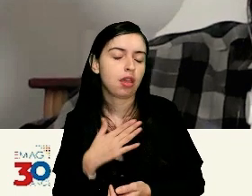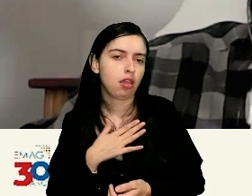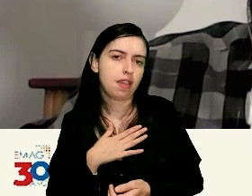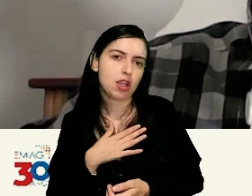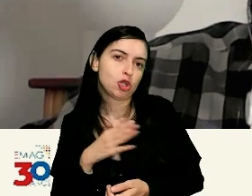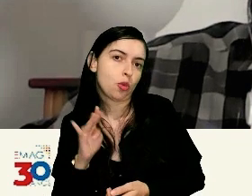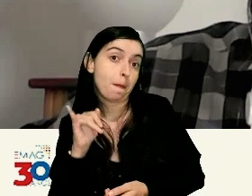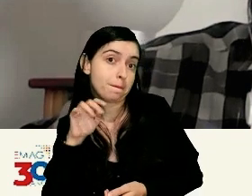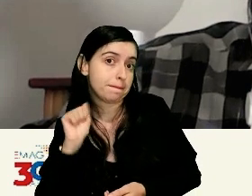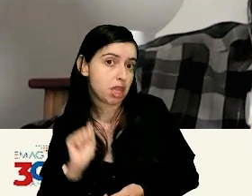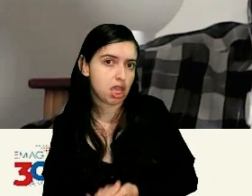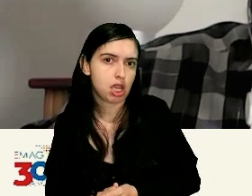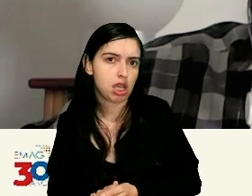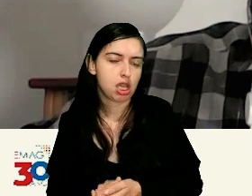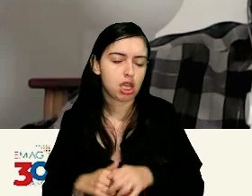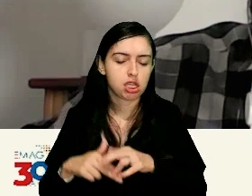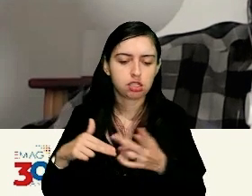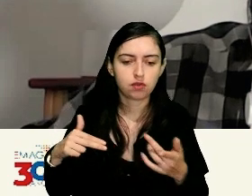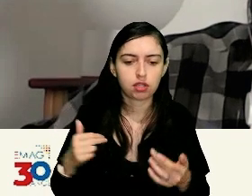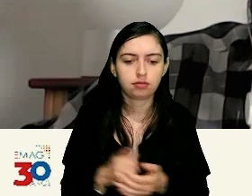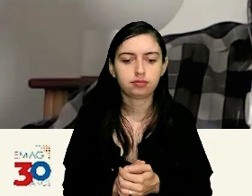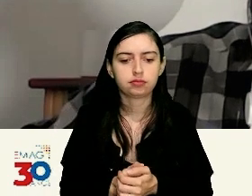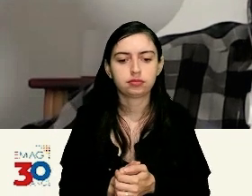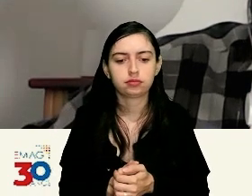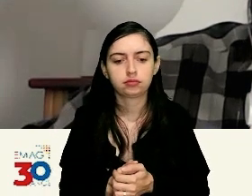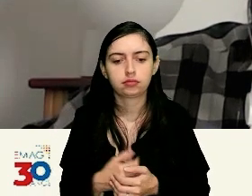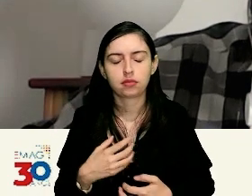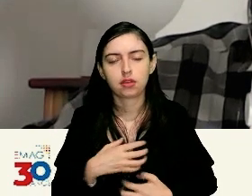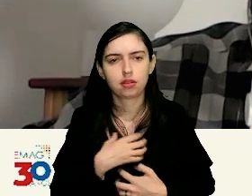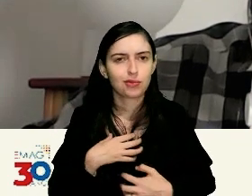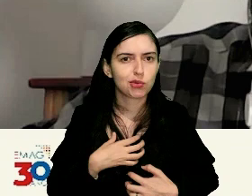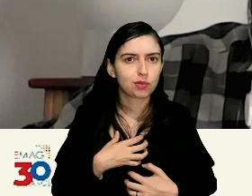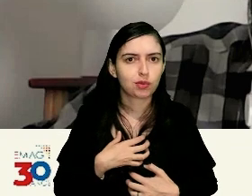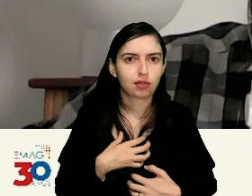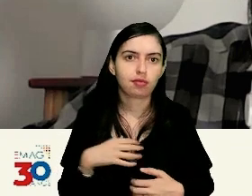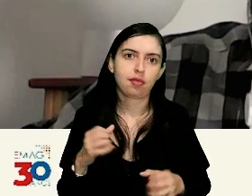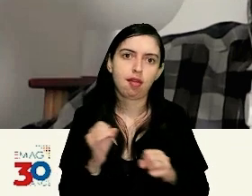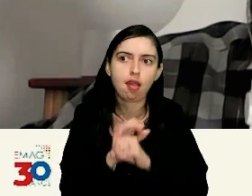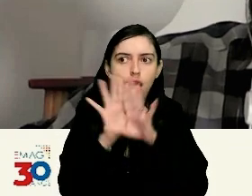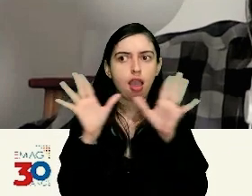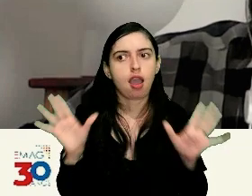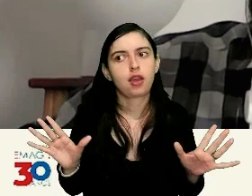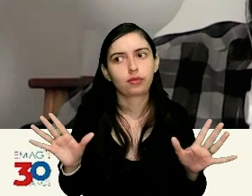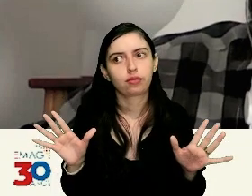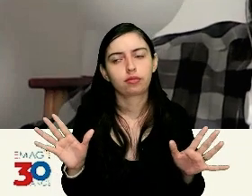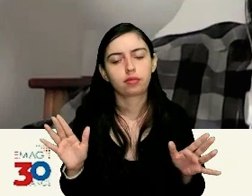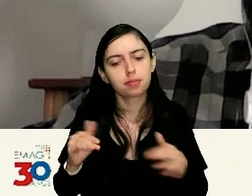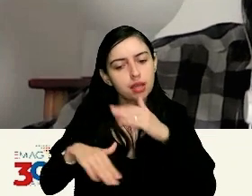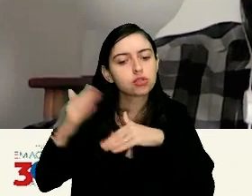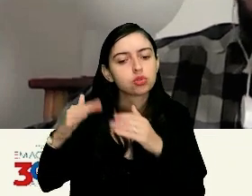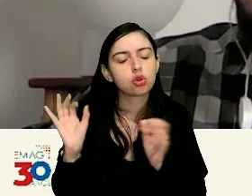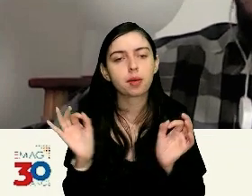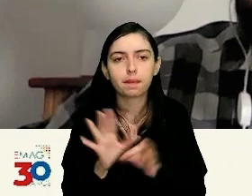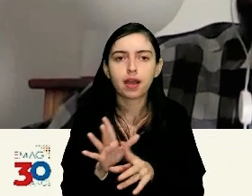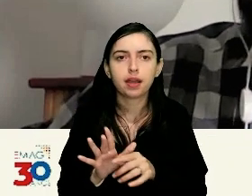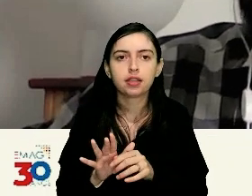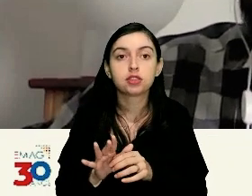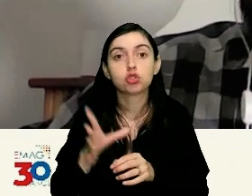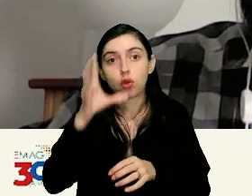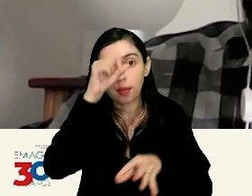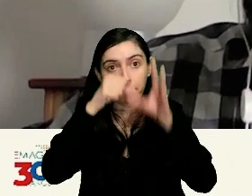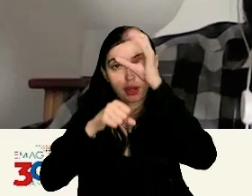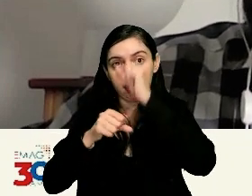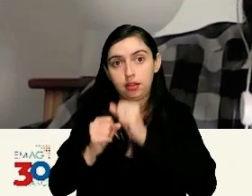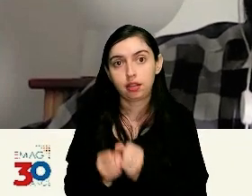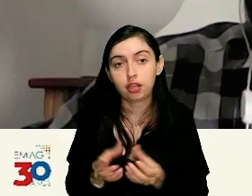E aí foi, então, eu ainda, claro, maior apoio e tal, mas é uma coisa que eu estou aprendendo muito com a Beatriz,